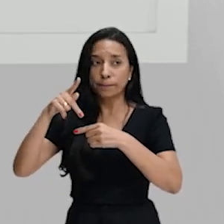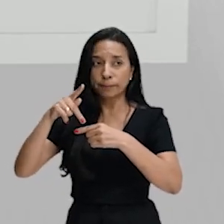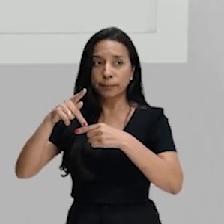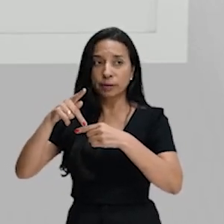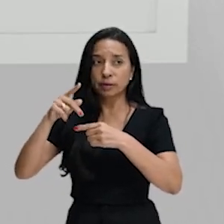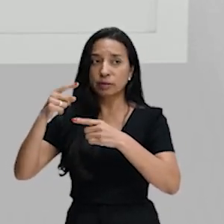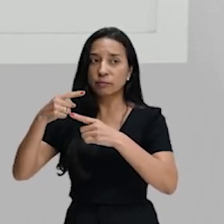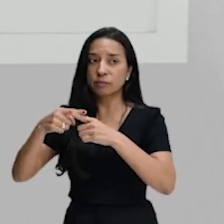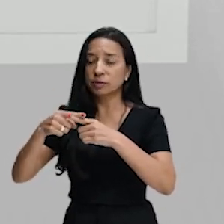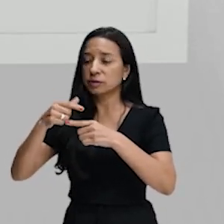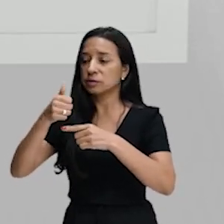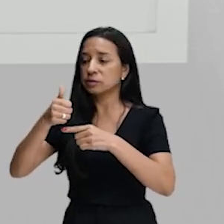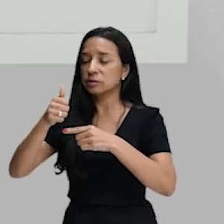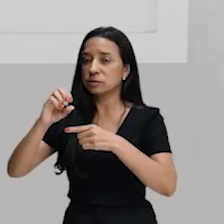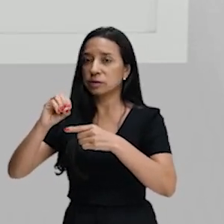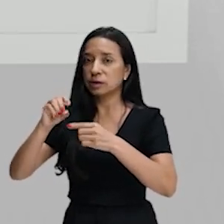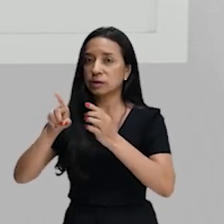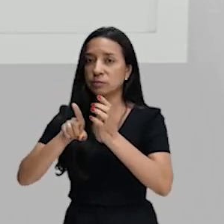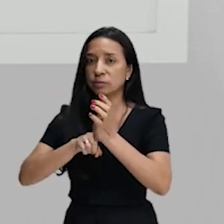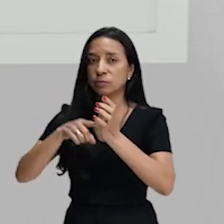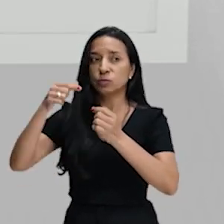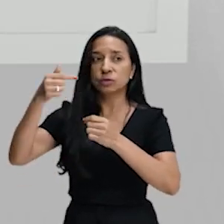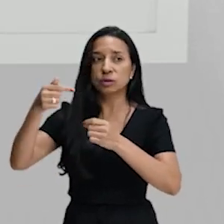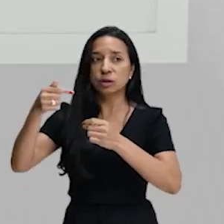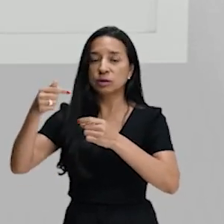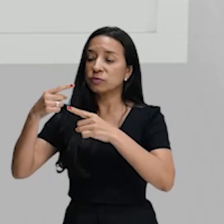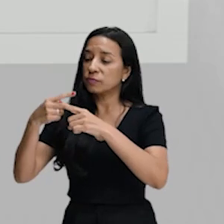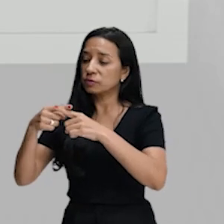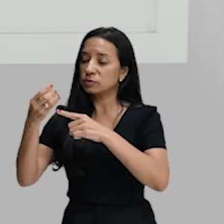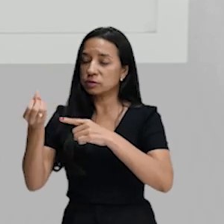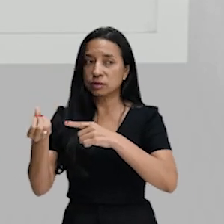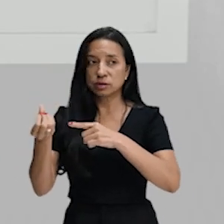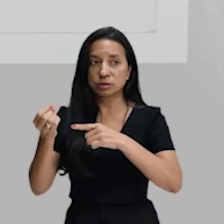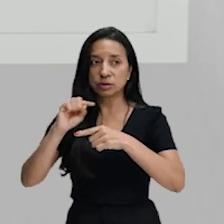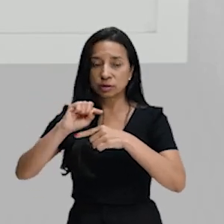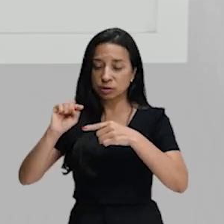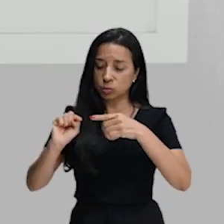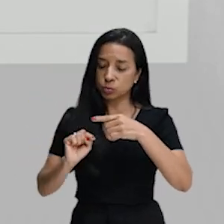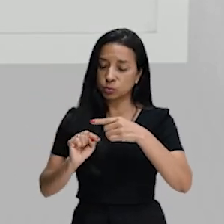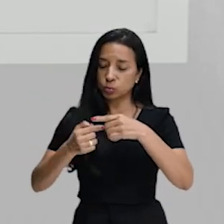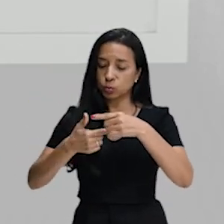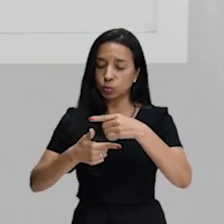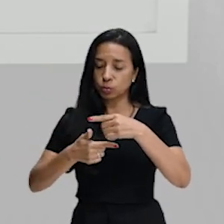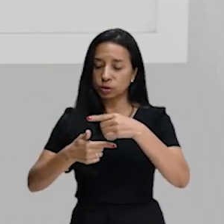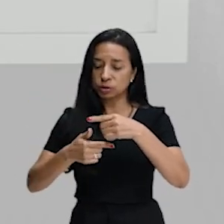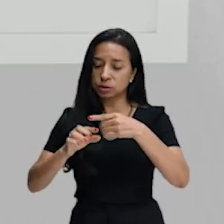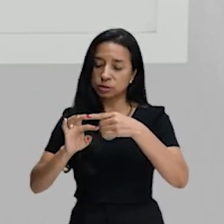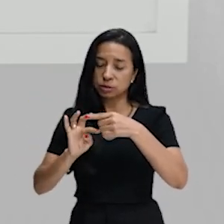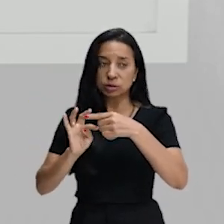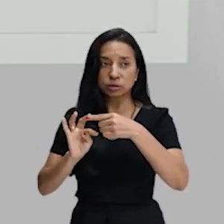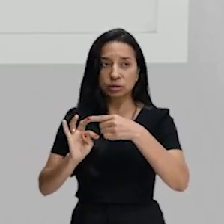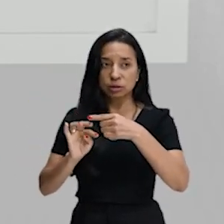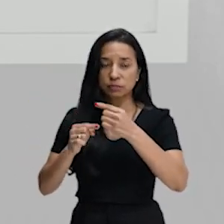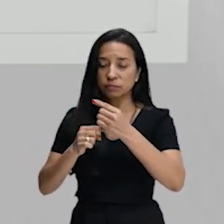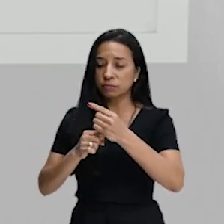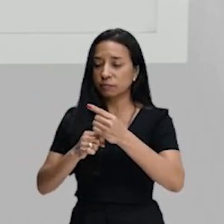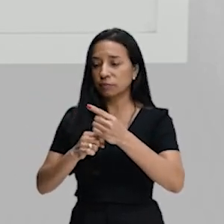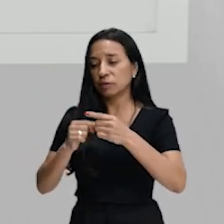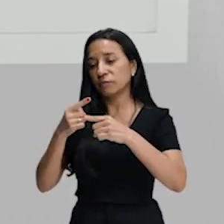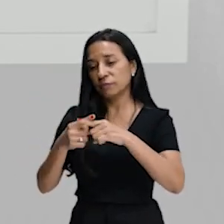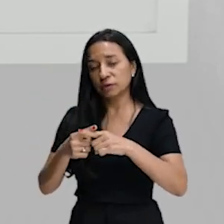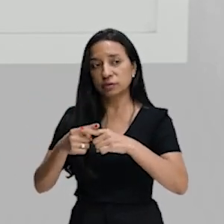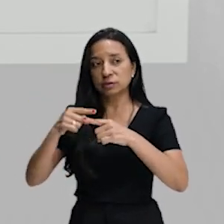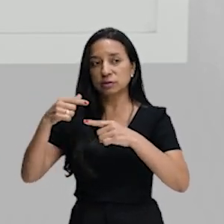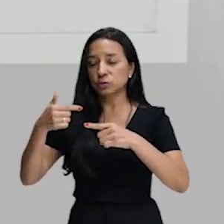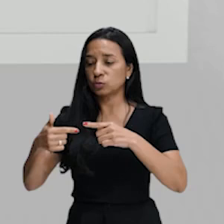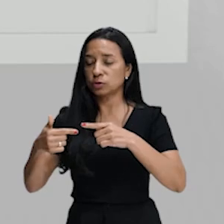É o mesmo que 20 vezes 10 a menos 2, ou 2 vezes 10 a